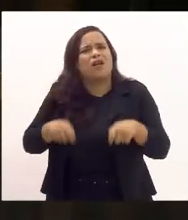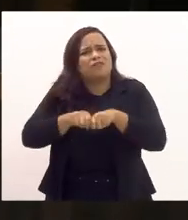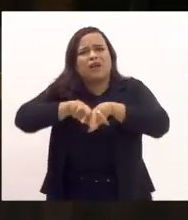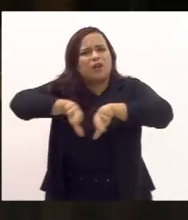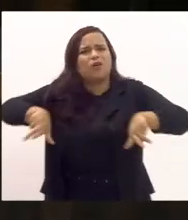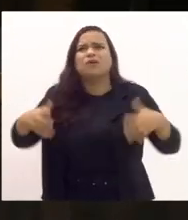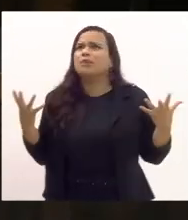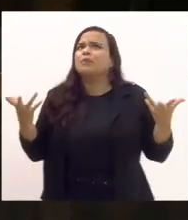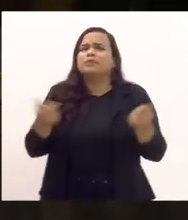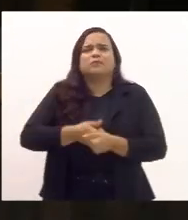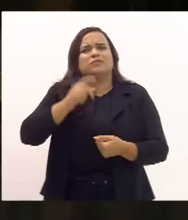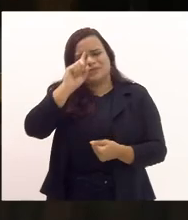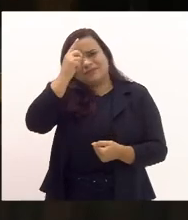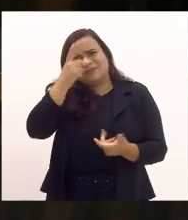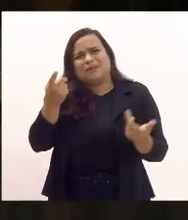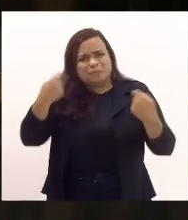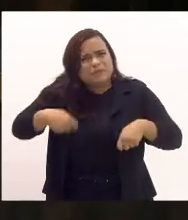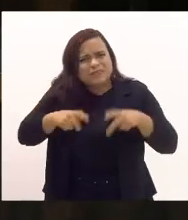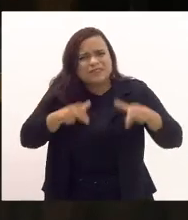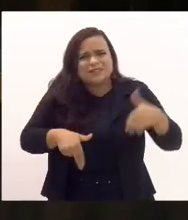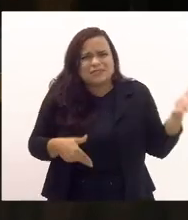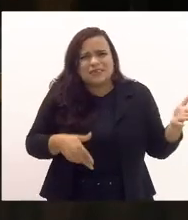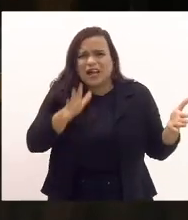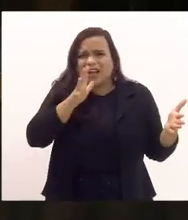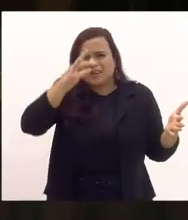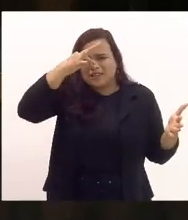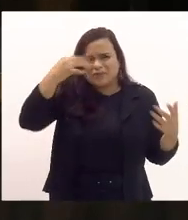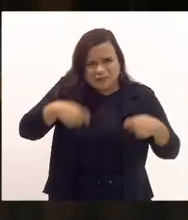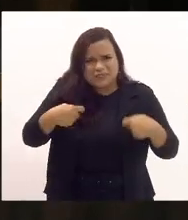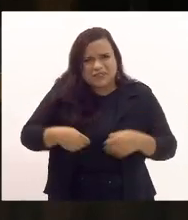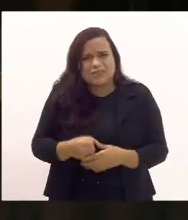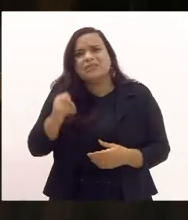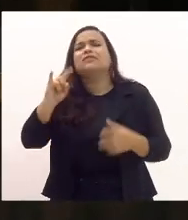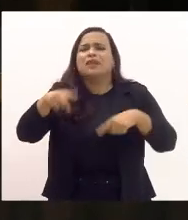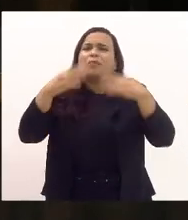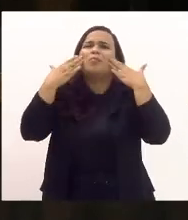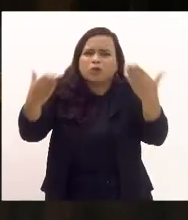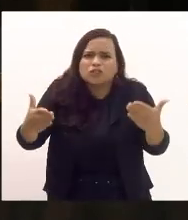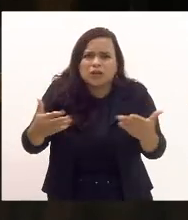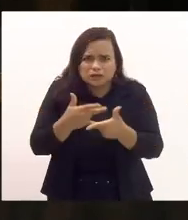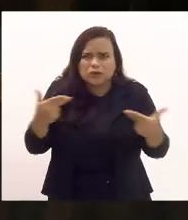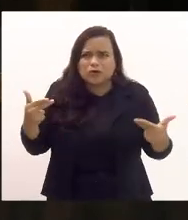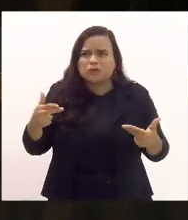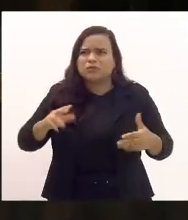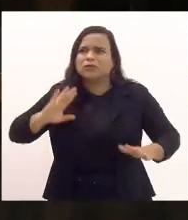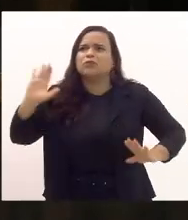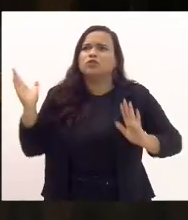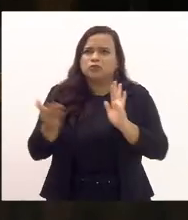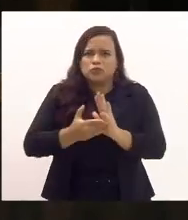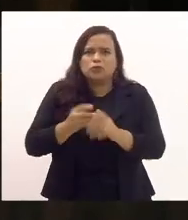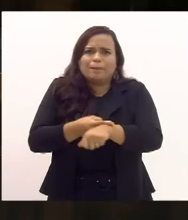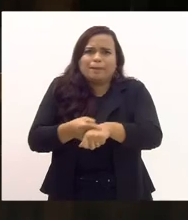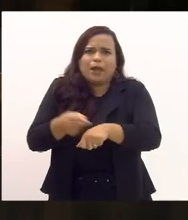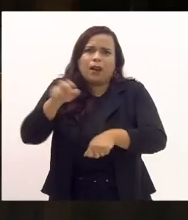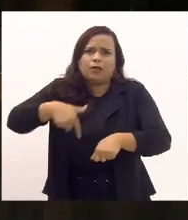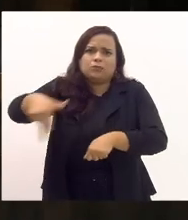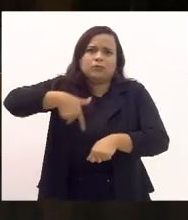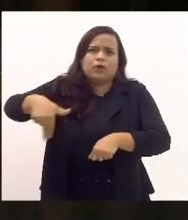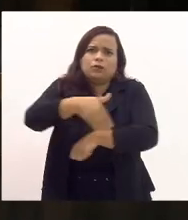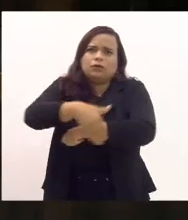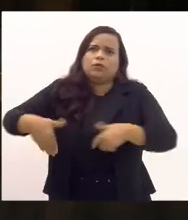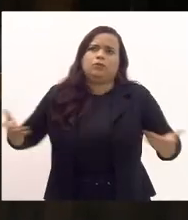tantas coisas criativas precisa ser genitália se fosse para mostrar a genitália todos nós Andaremos pelados